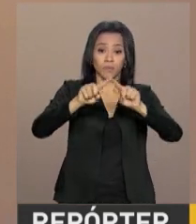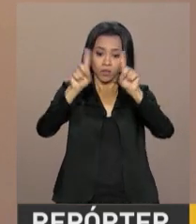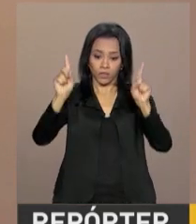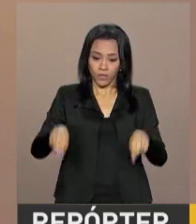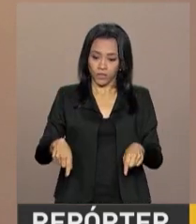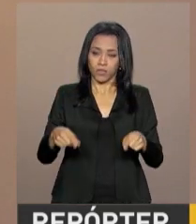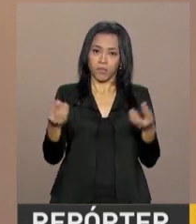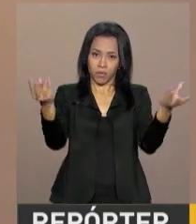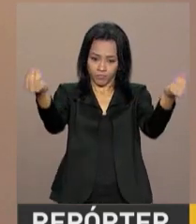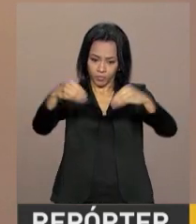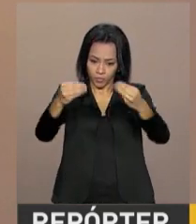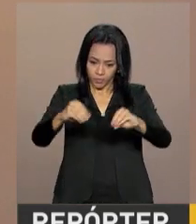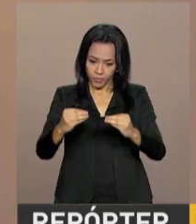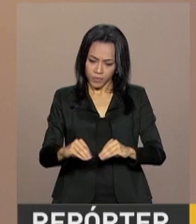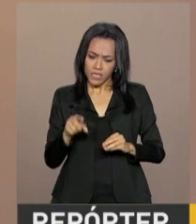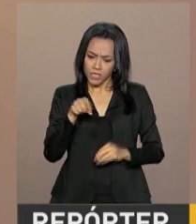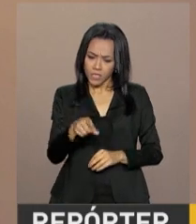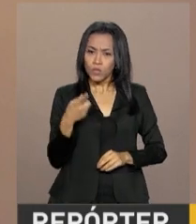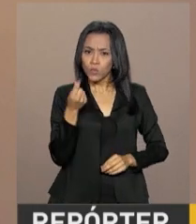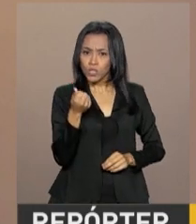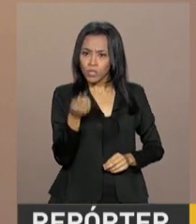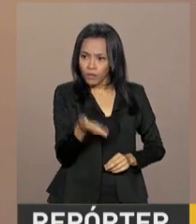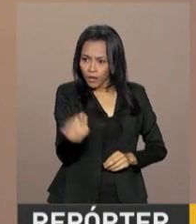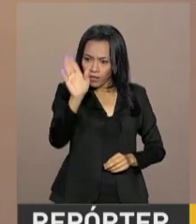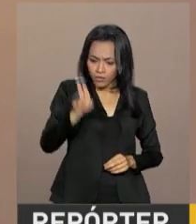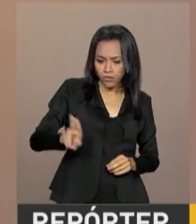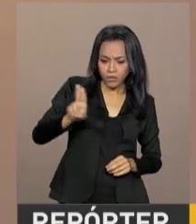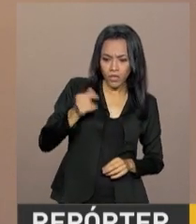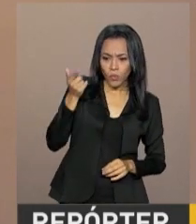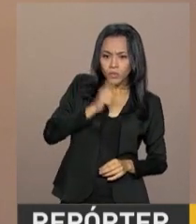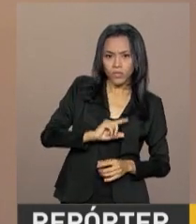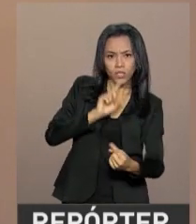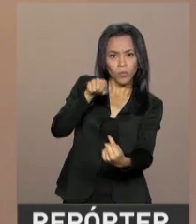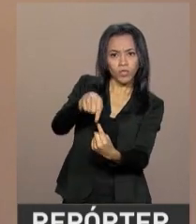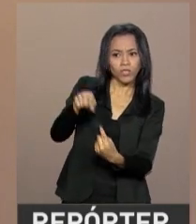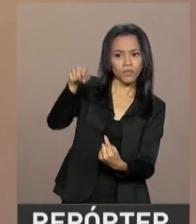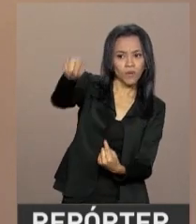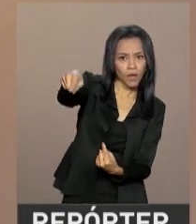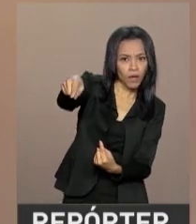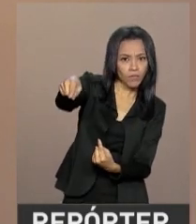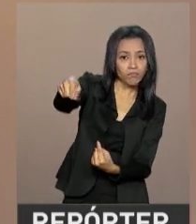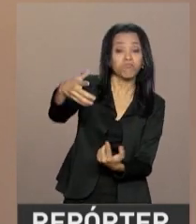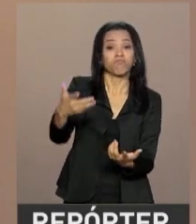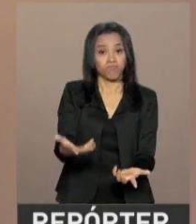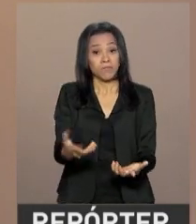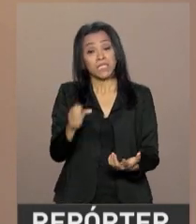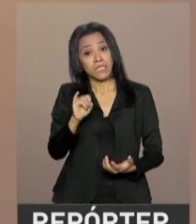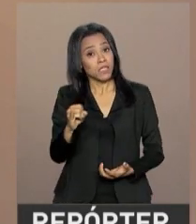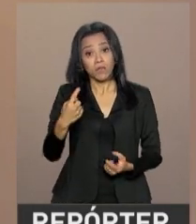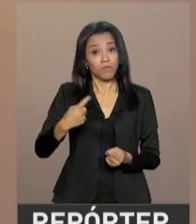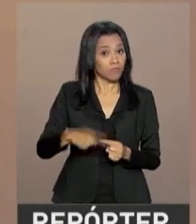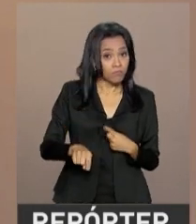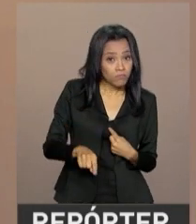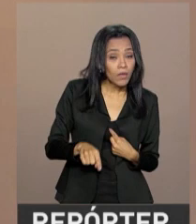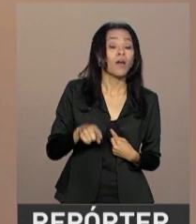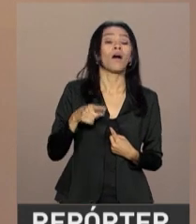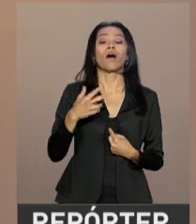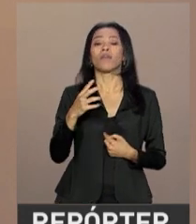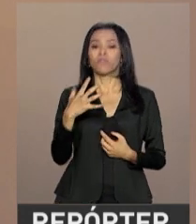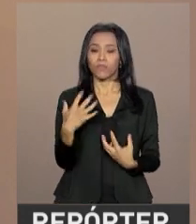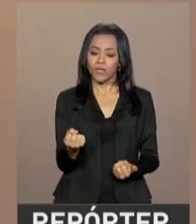saber se os recursos que estão indo para benefícios estão atingindo as pessoas que deveriam ser atendidas. Se não, a gente vai